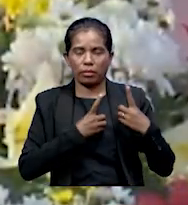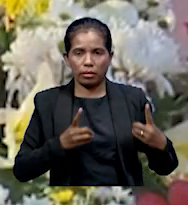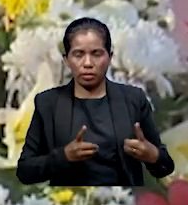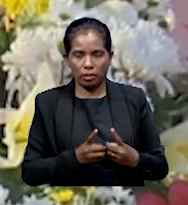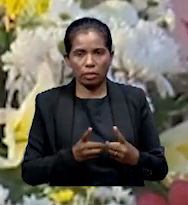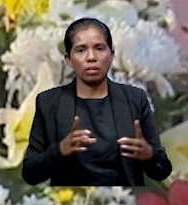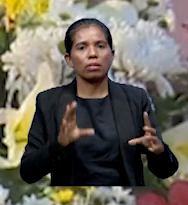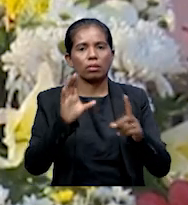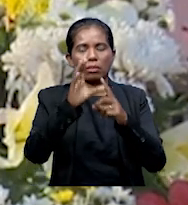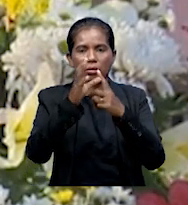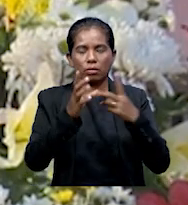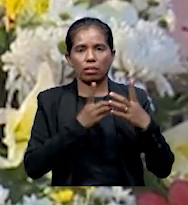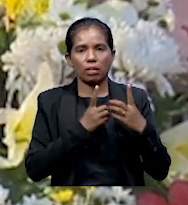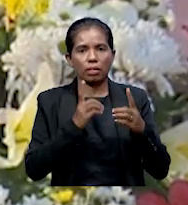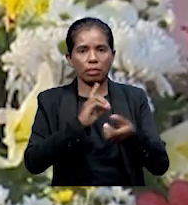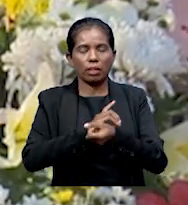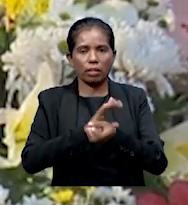damin inian.